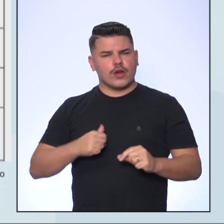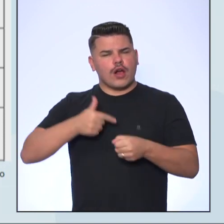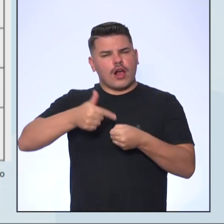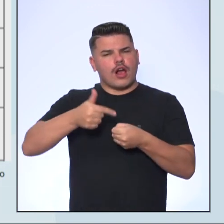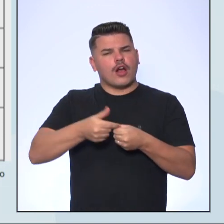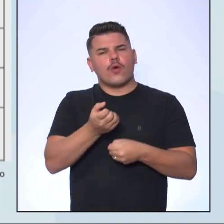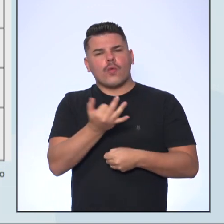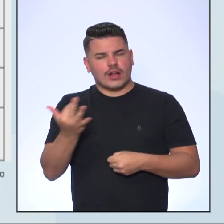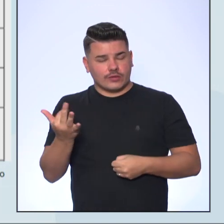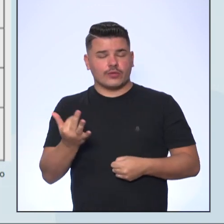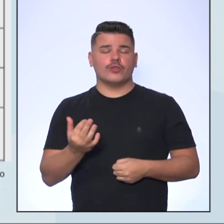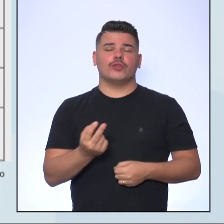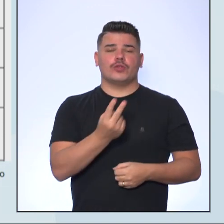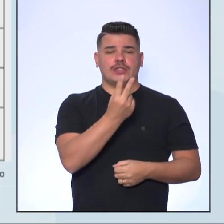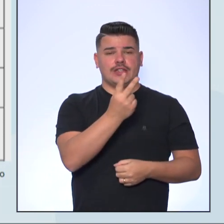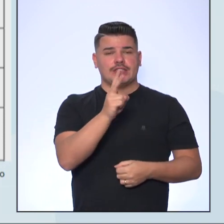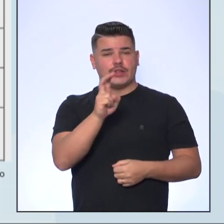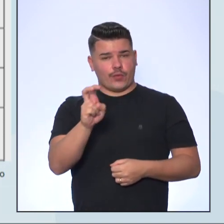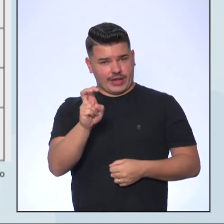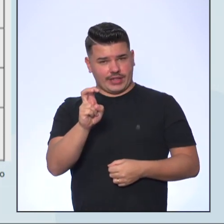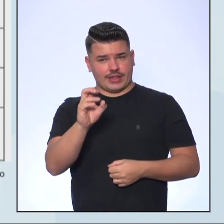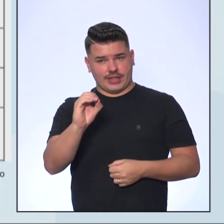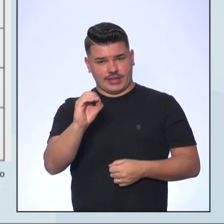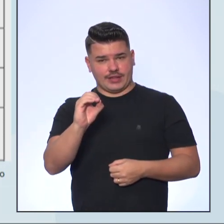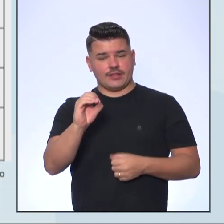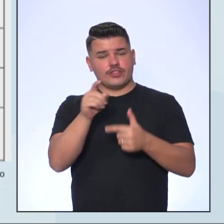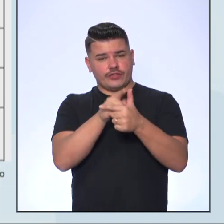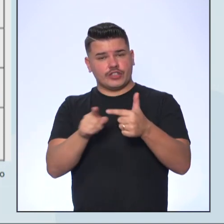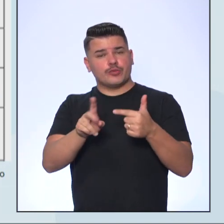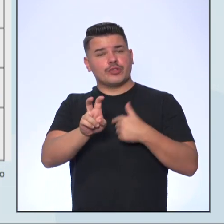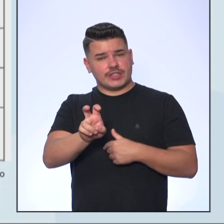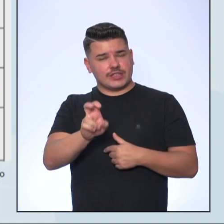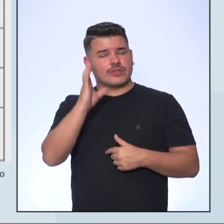sobre 5, eu achava a quilometragem por litro.